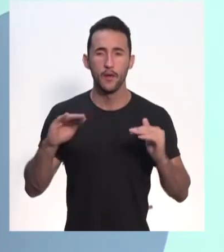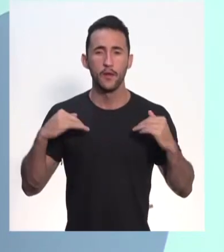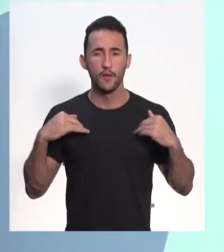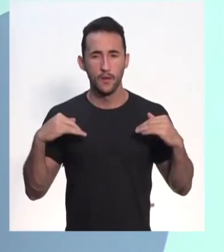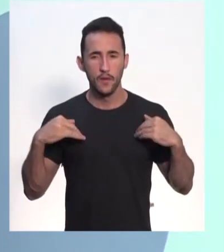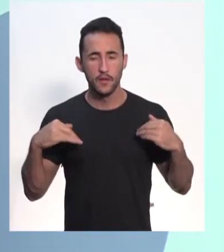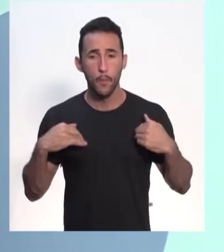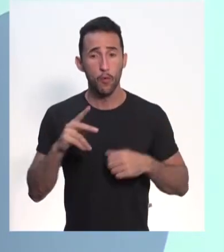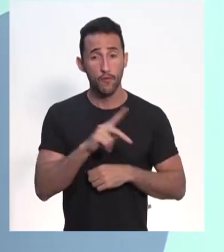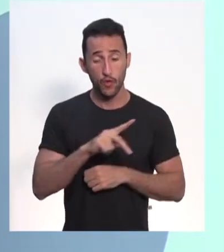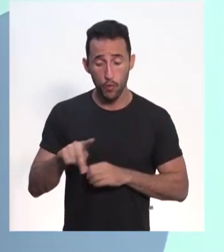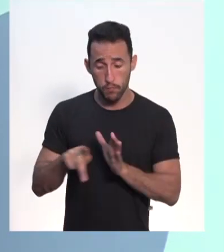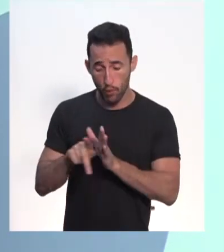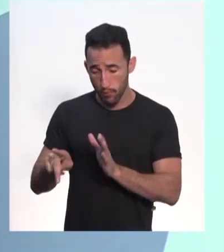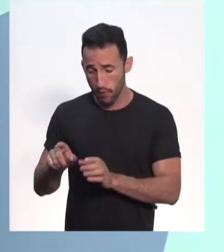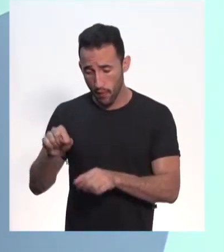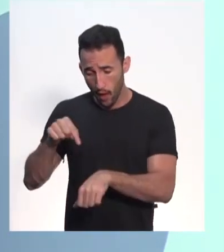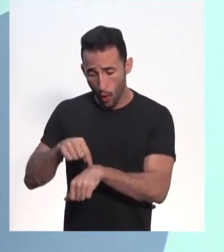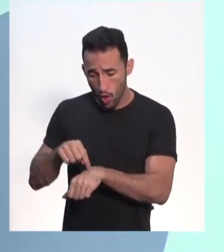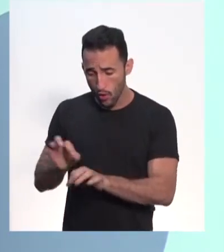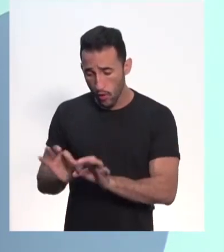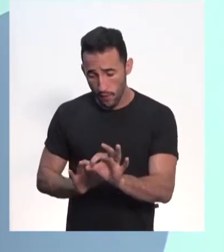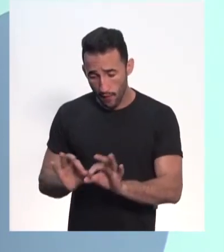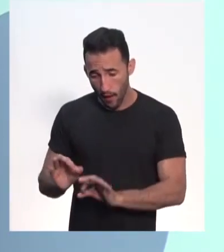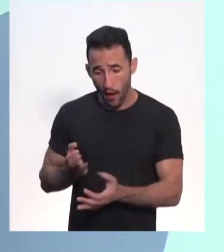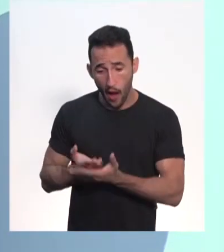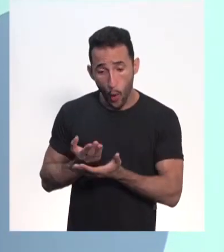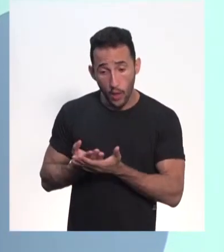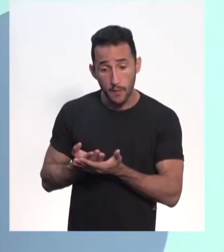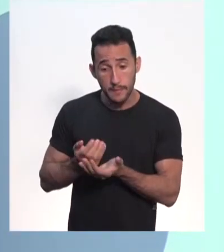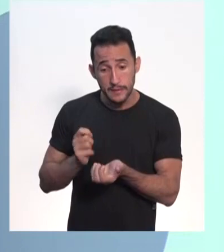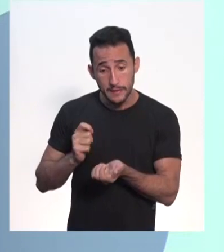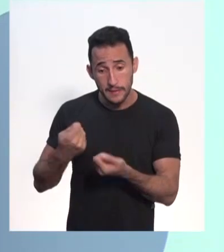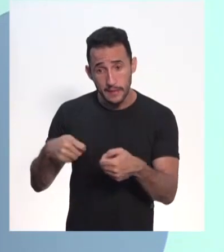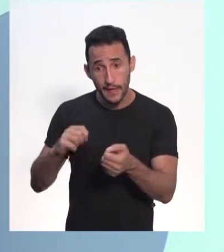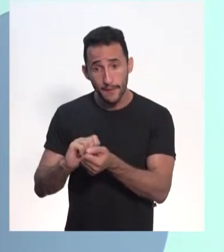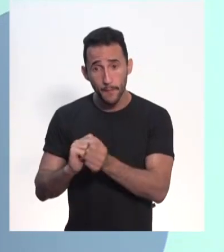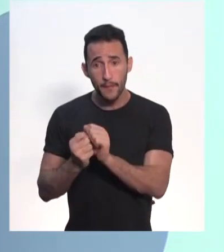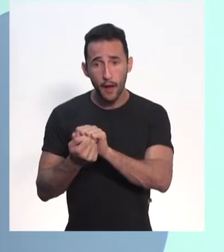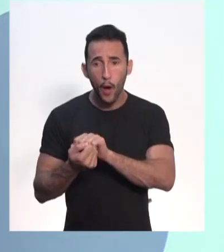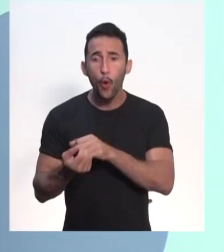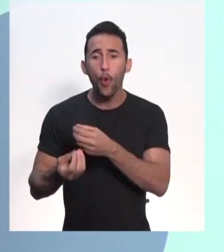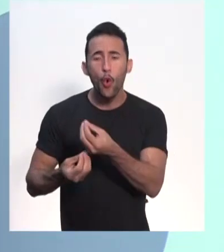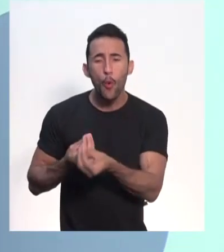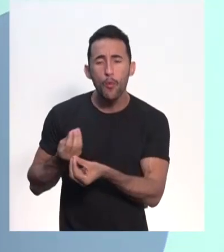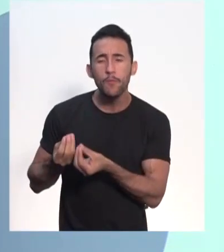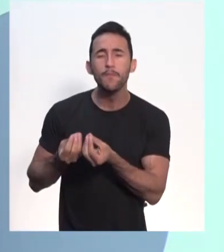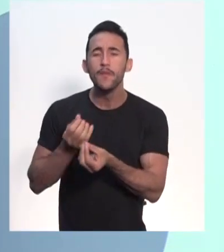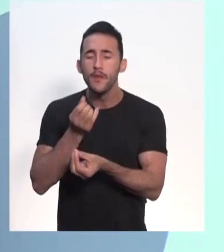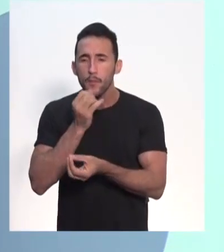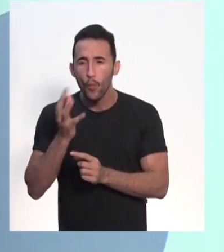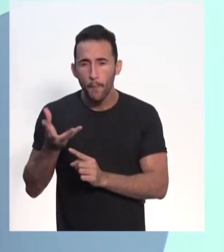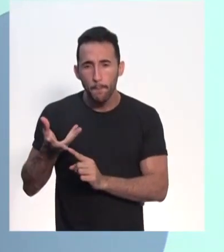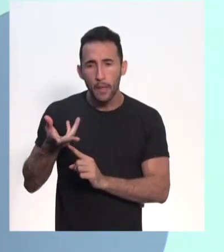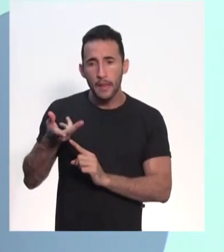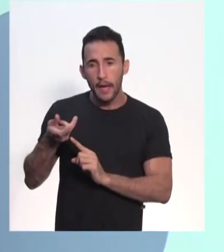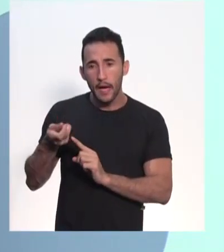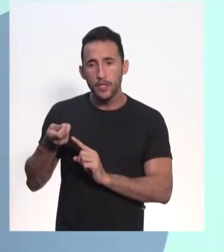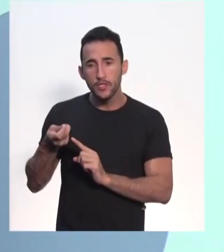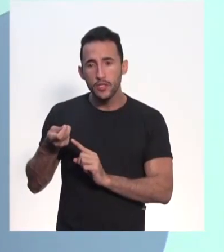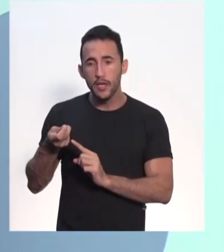ampla, pensando em todas as escolas, em todos os alunos, e a escola vai fazer essa retomada pontual,